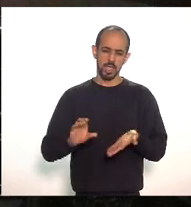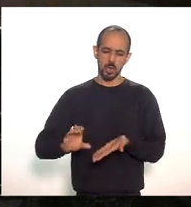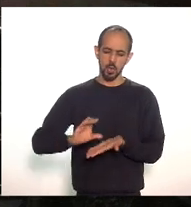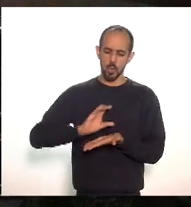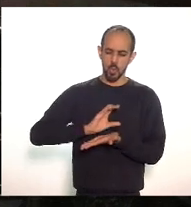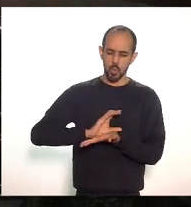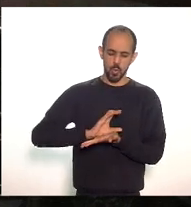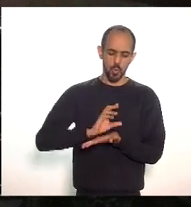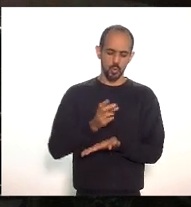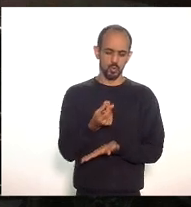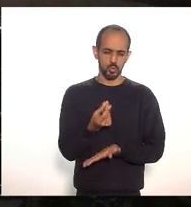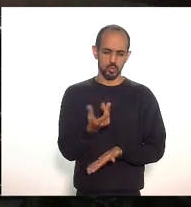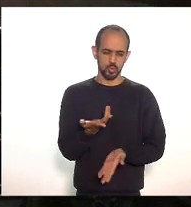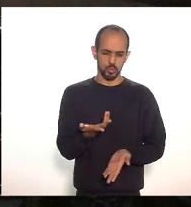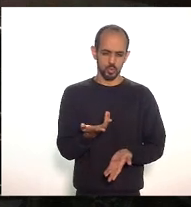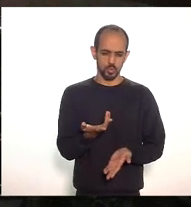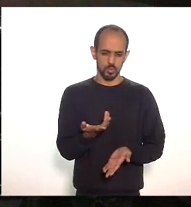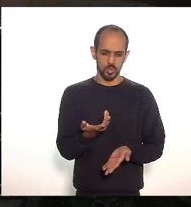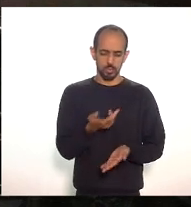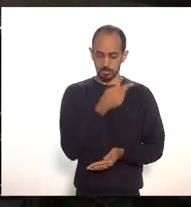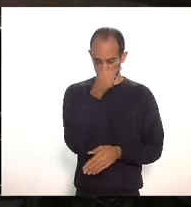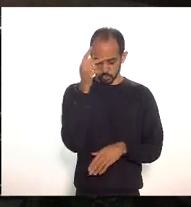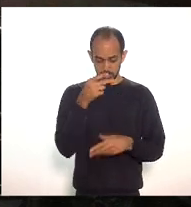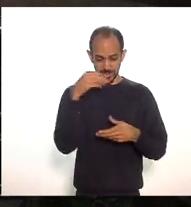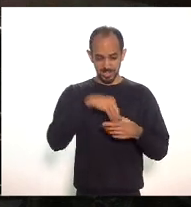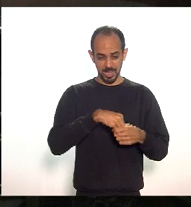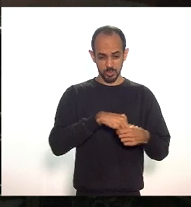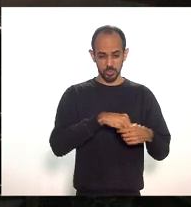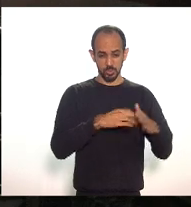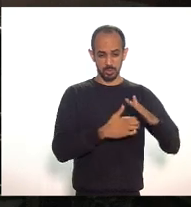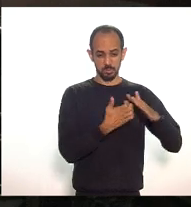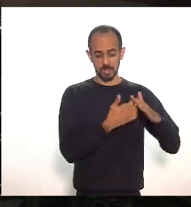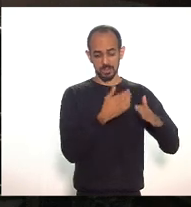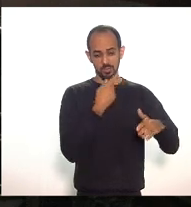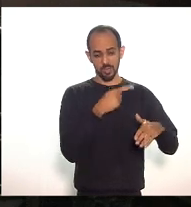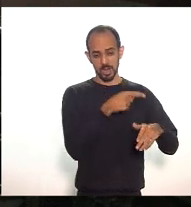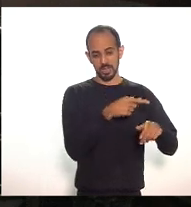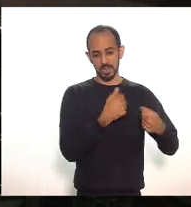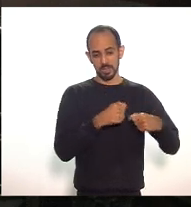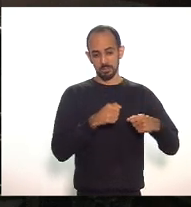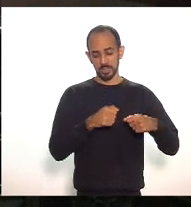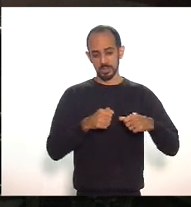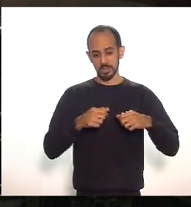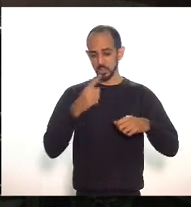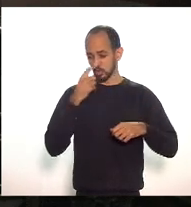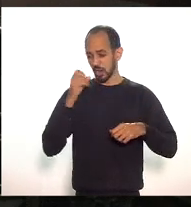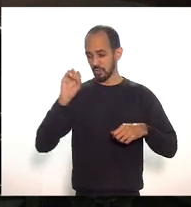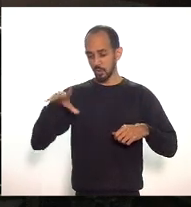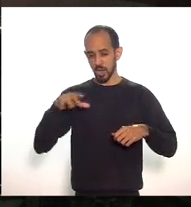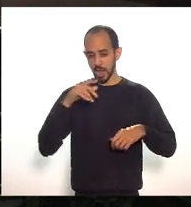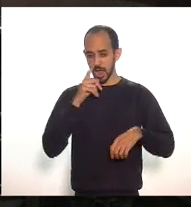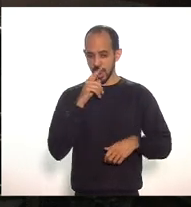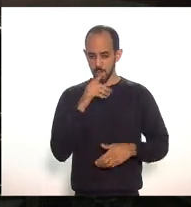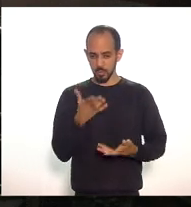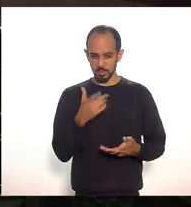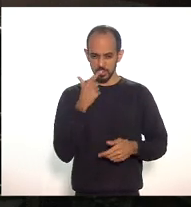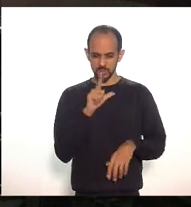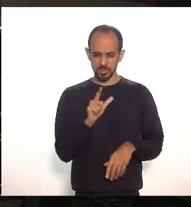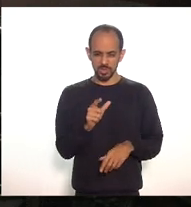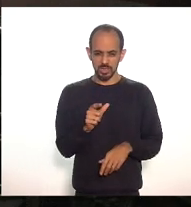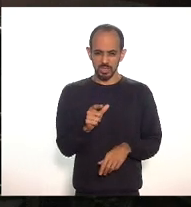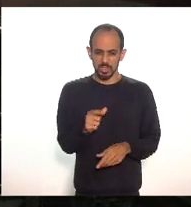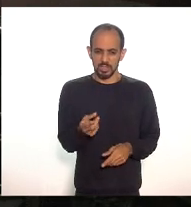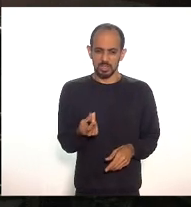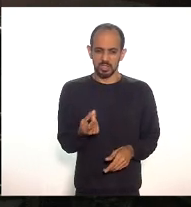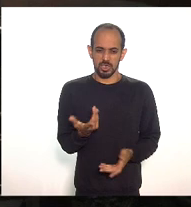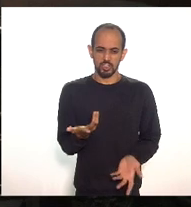em que pessoas de dentro da empresa dizem que a empresa precisa desperdiçar água para poder gerar renda